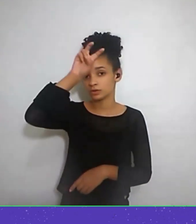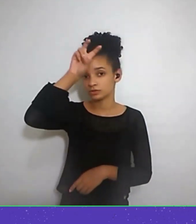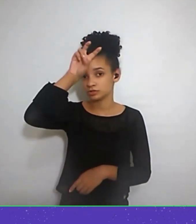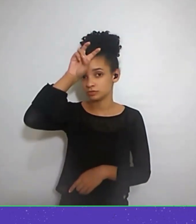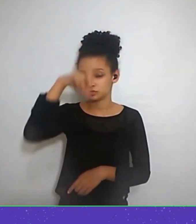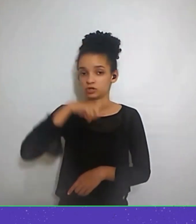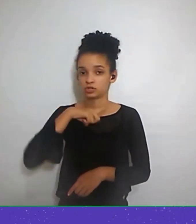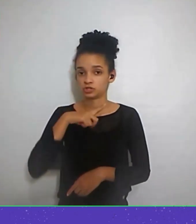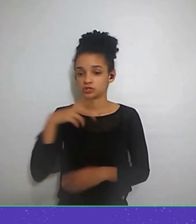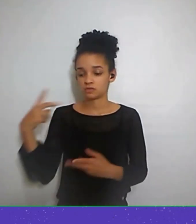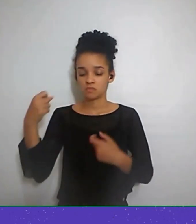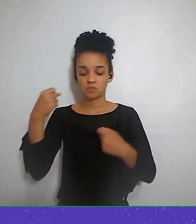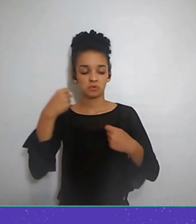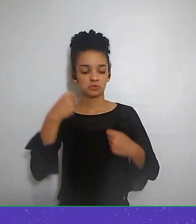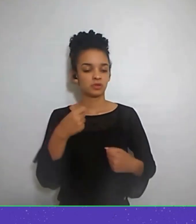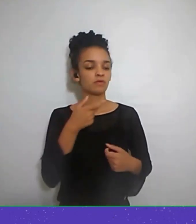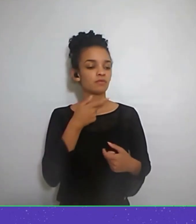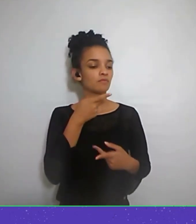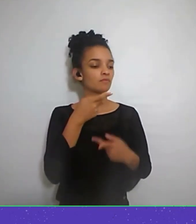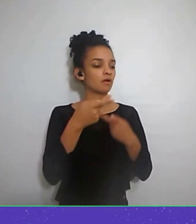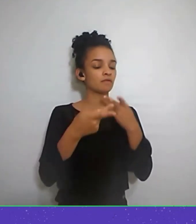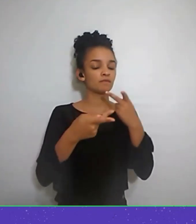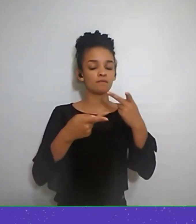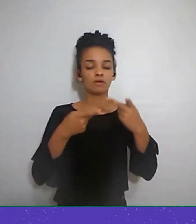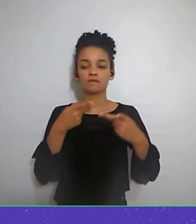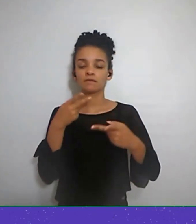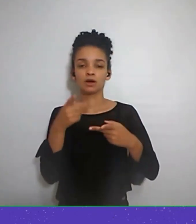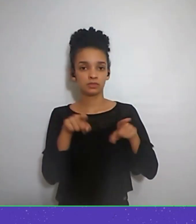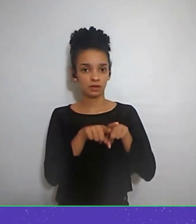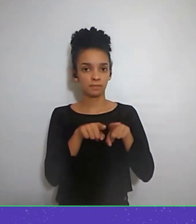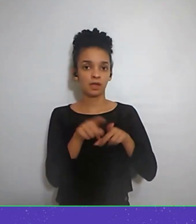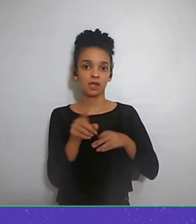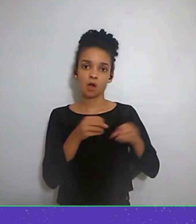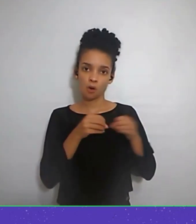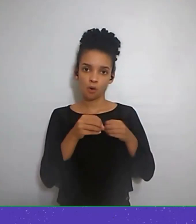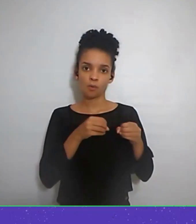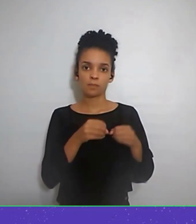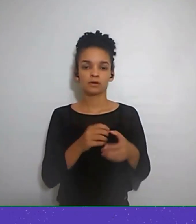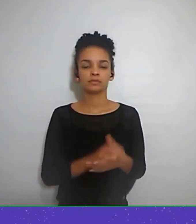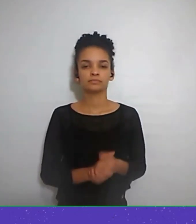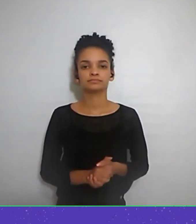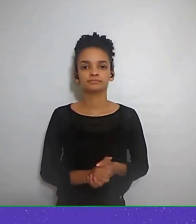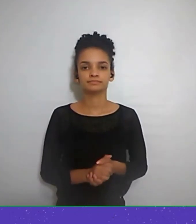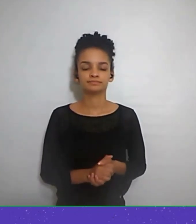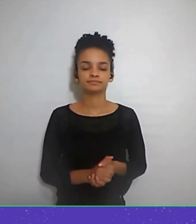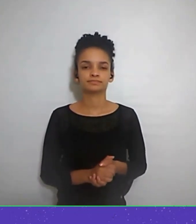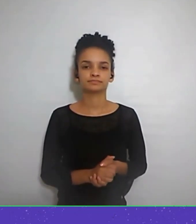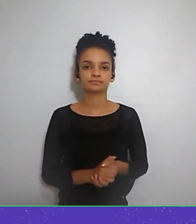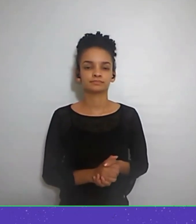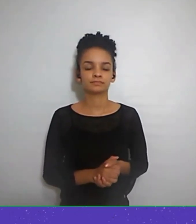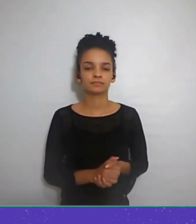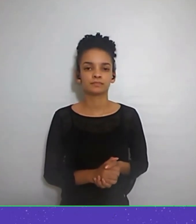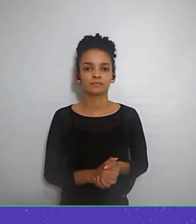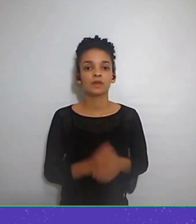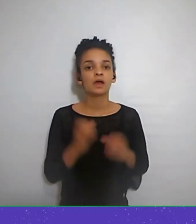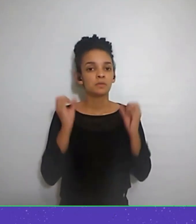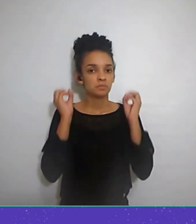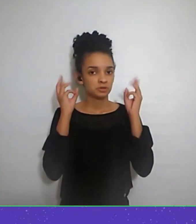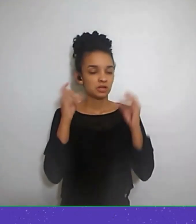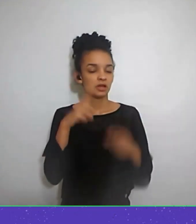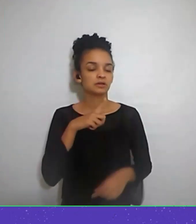palavras e obras. Ele era poderoso em palavras e